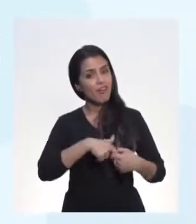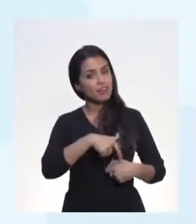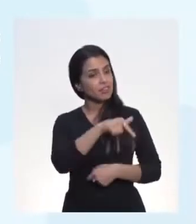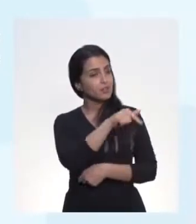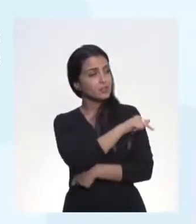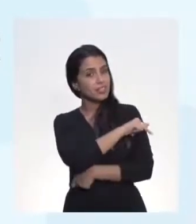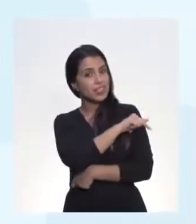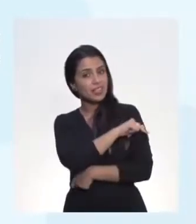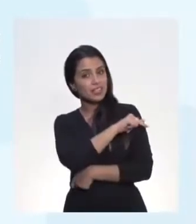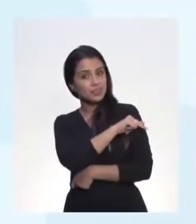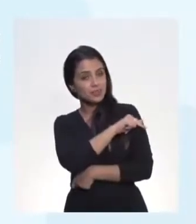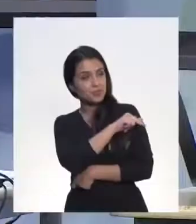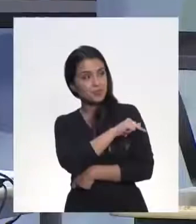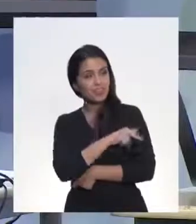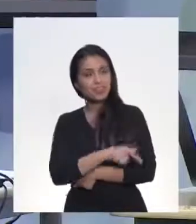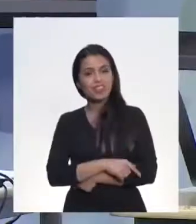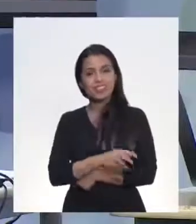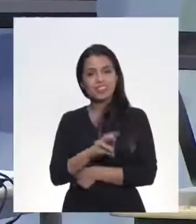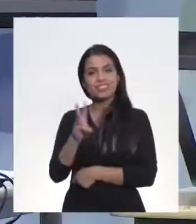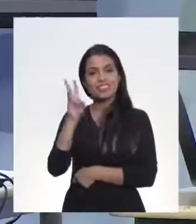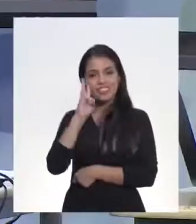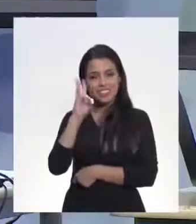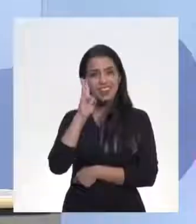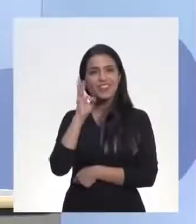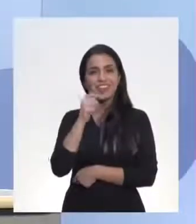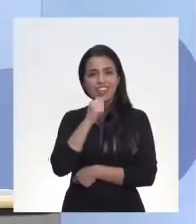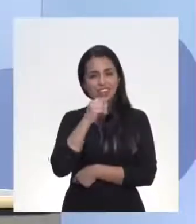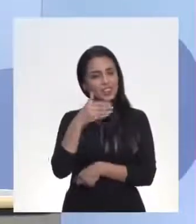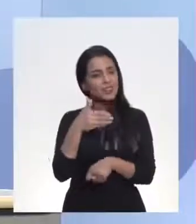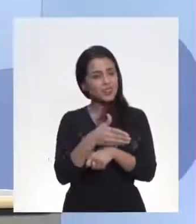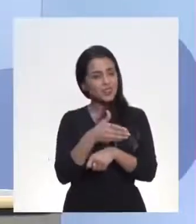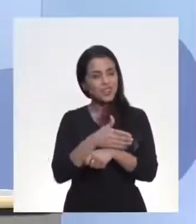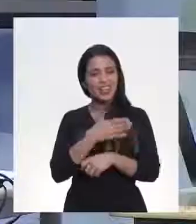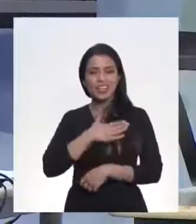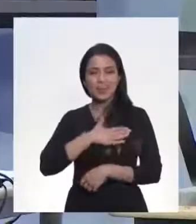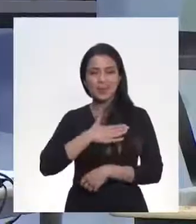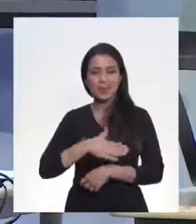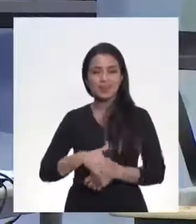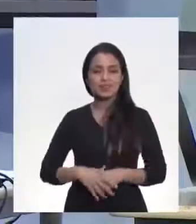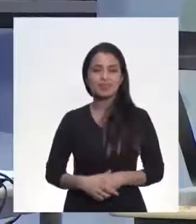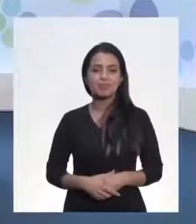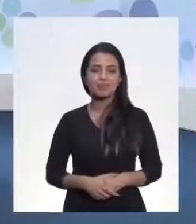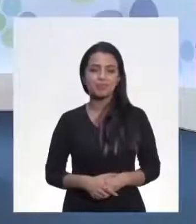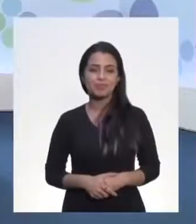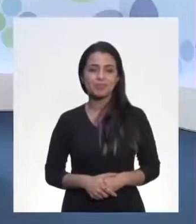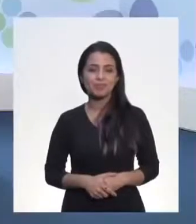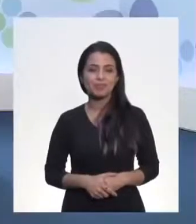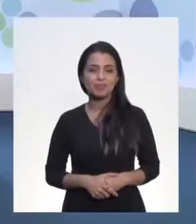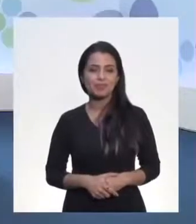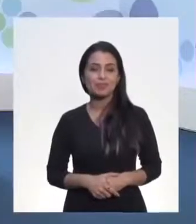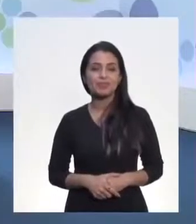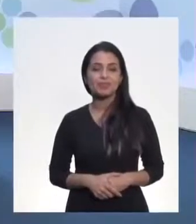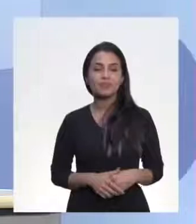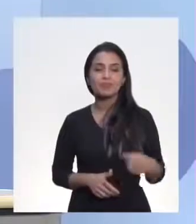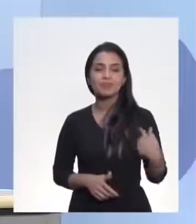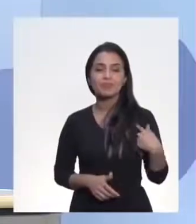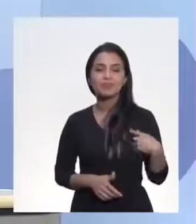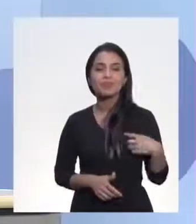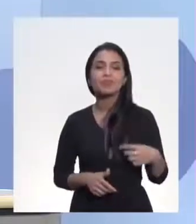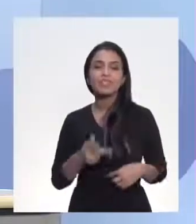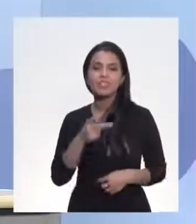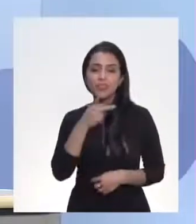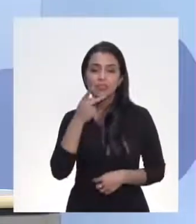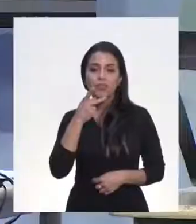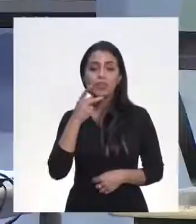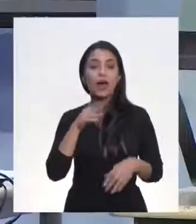Margarete. É terça-feira, eu tô lá. Terça-feira ela já está. Terça-feira, Pro. Olha, eles estão pontuando para a gente, norma padrão. Norma